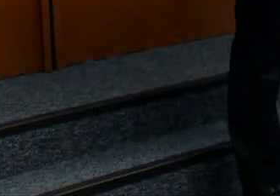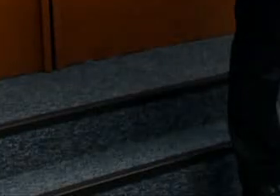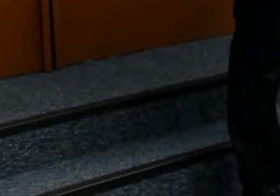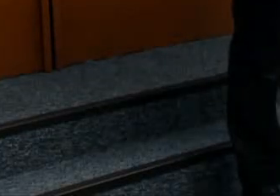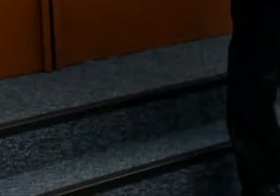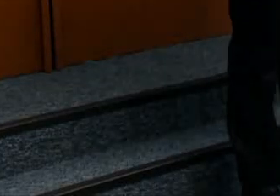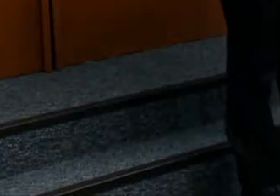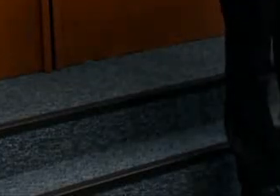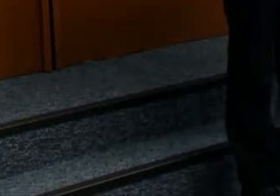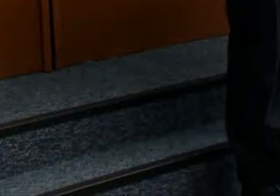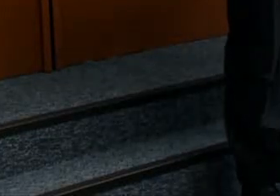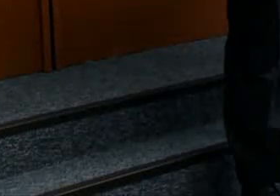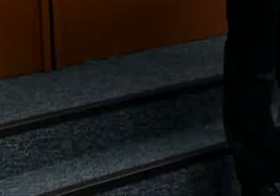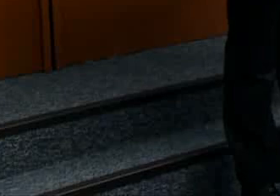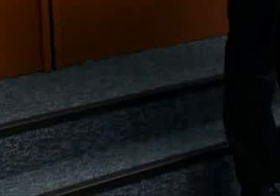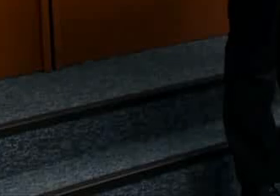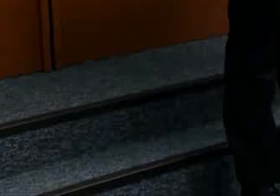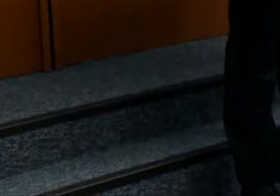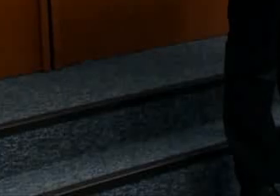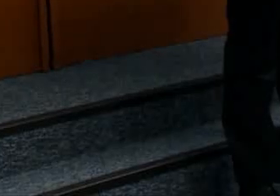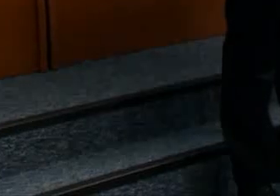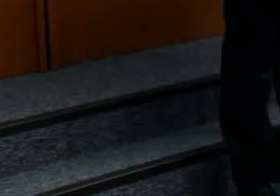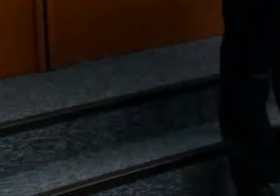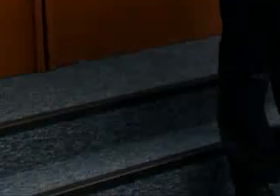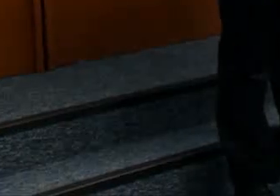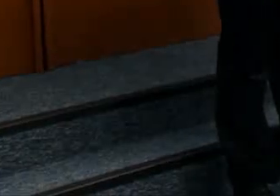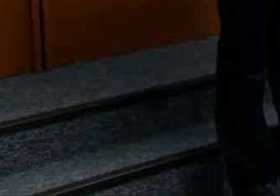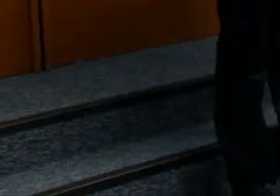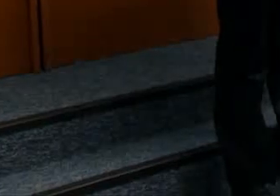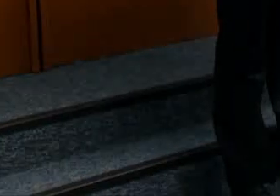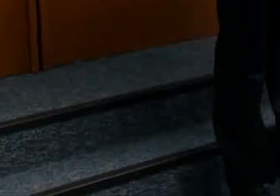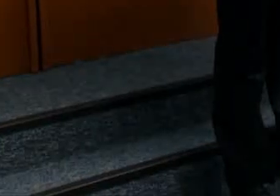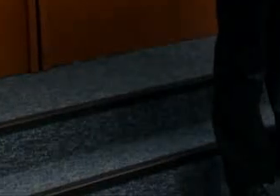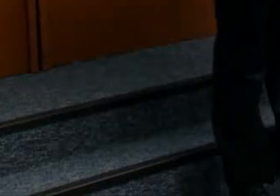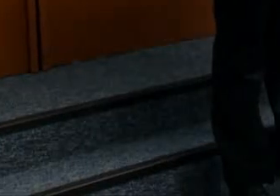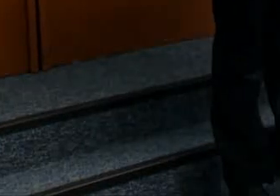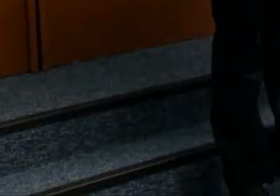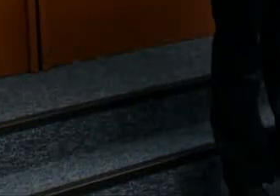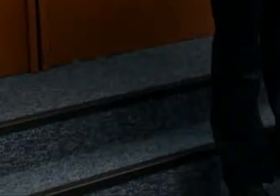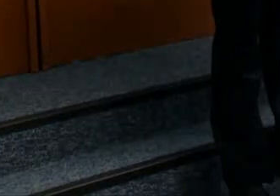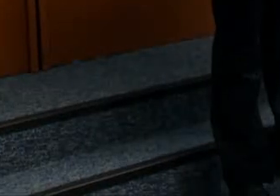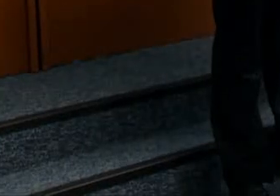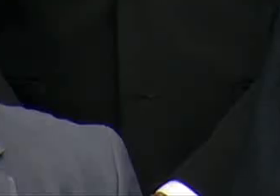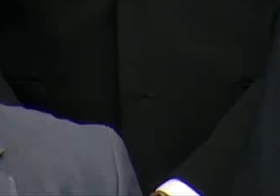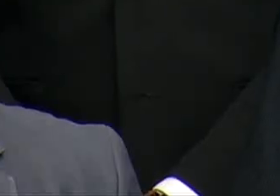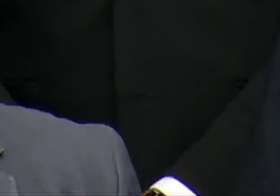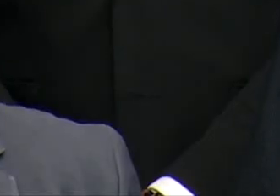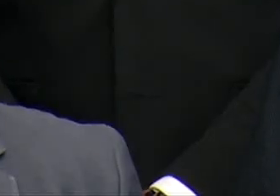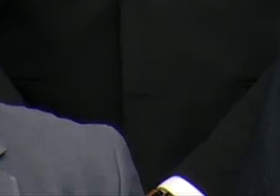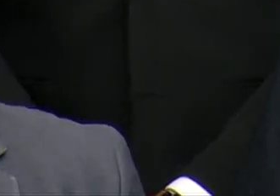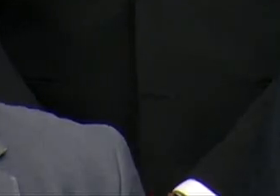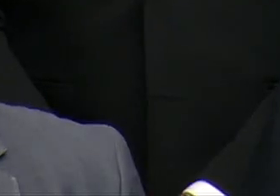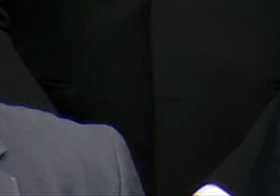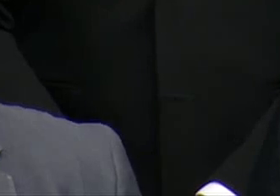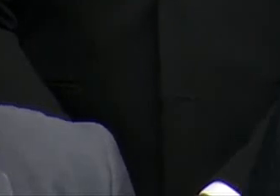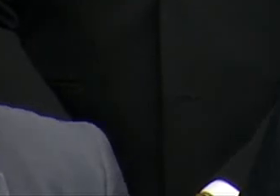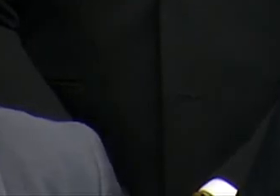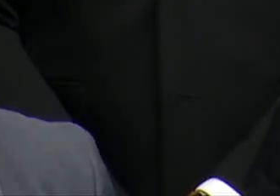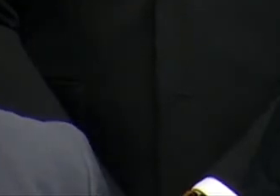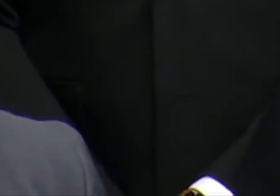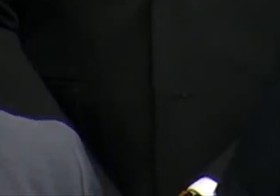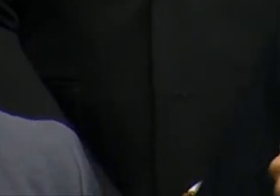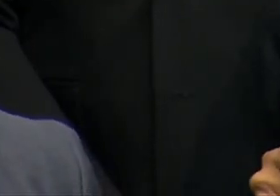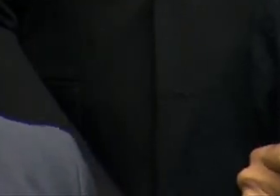companheira, dizer que é importante mostrar o trabalho de todo mundo, de vocês aqui também nessa casa, e seguir